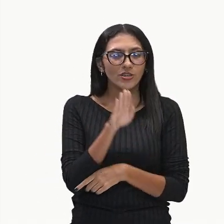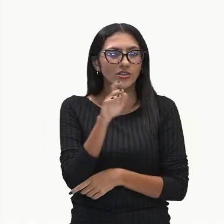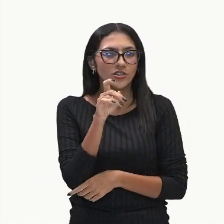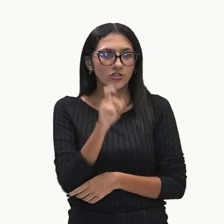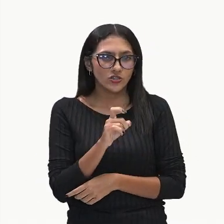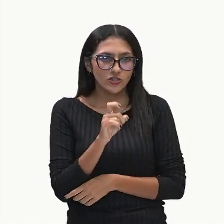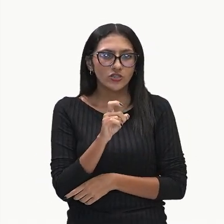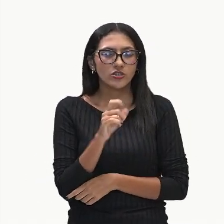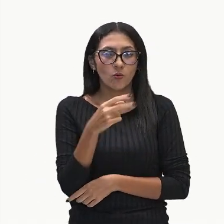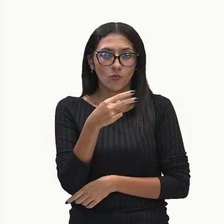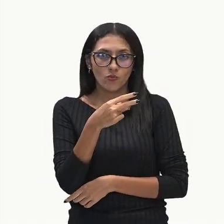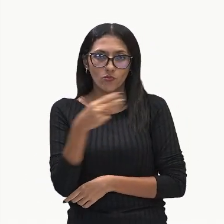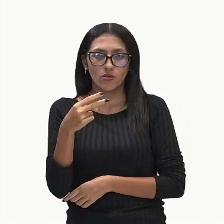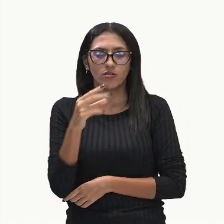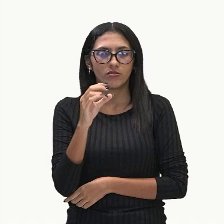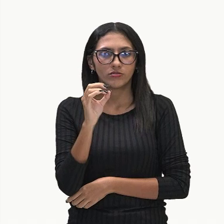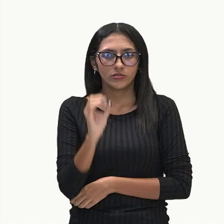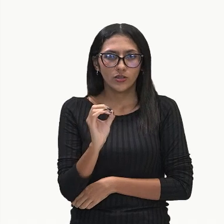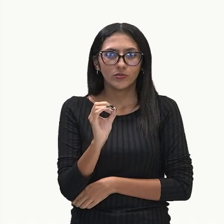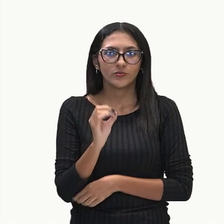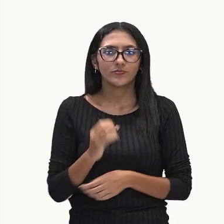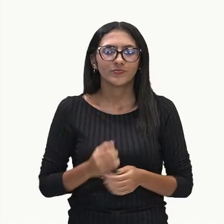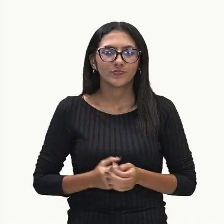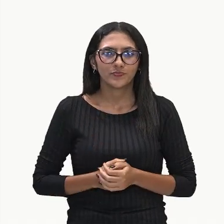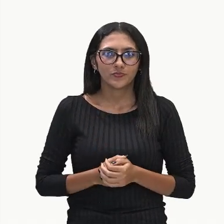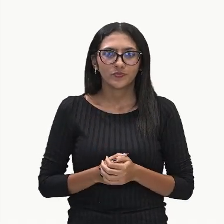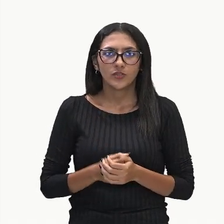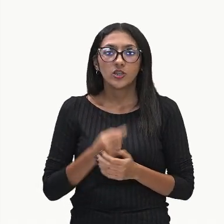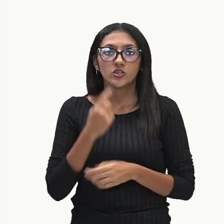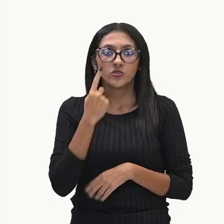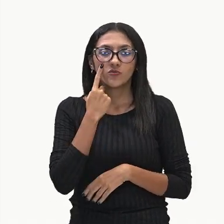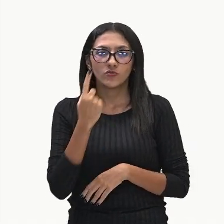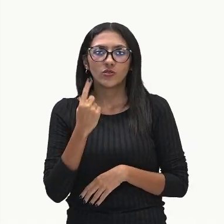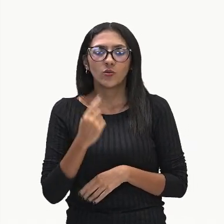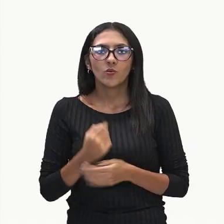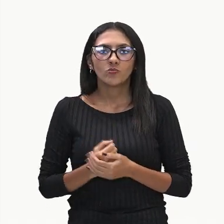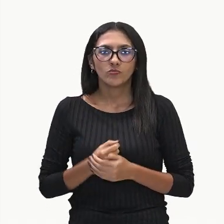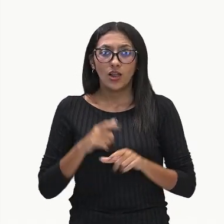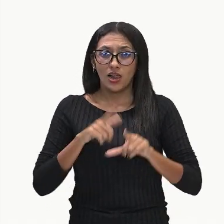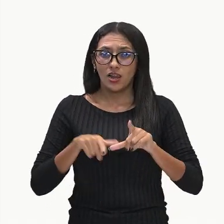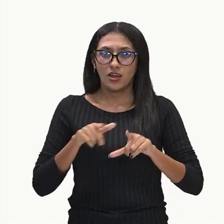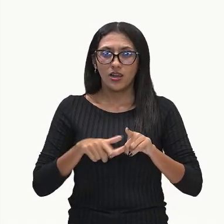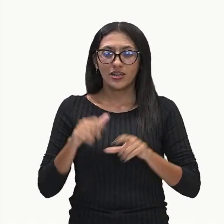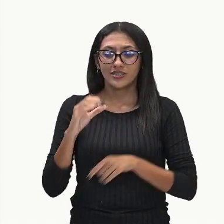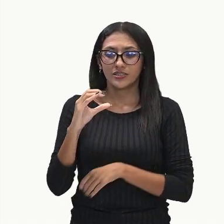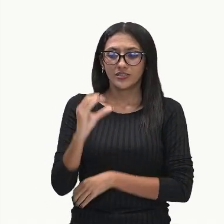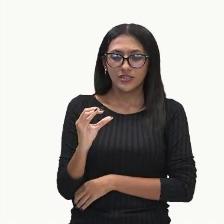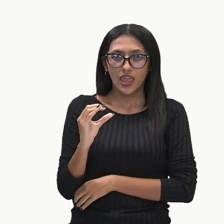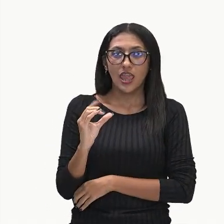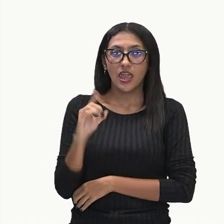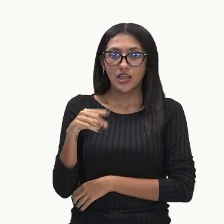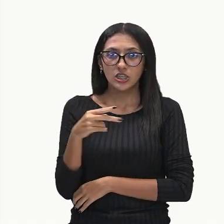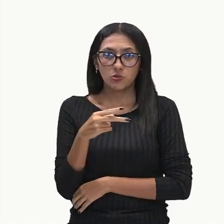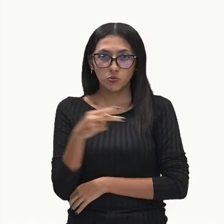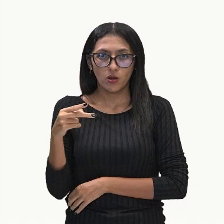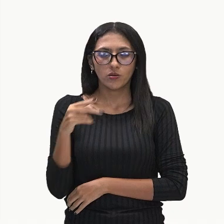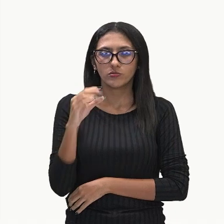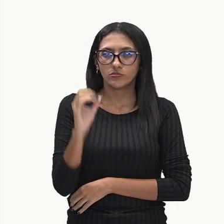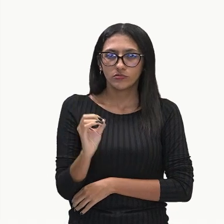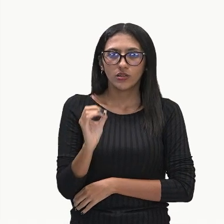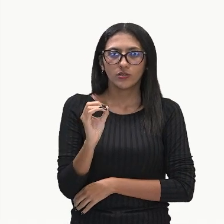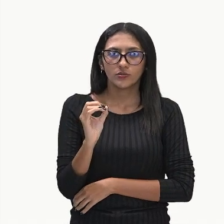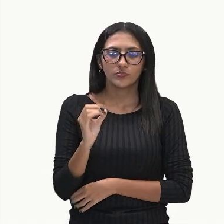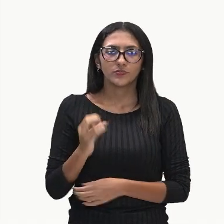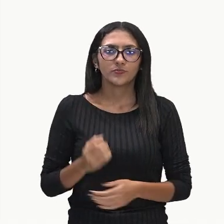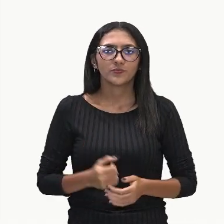igual a zero, onde nós já vimos que o C é igual a zero, e